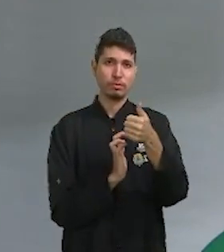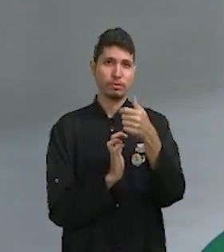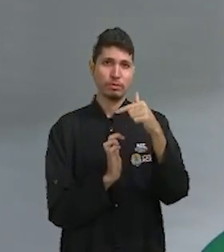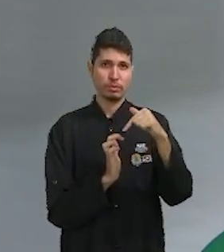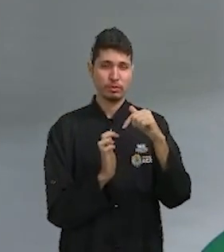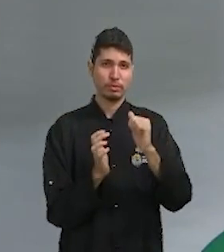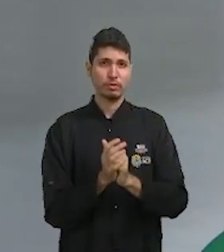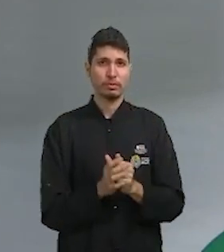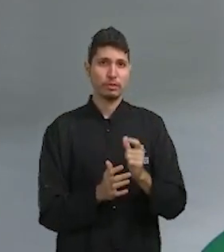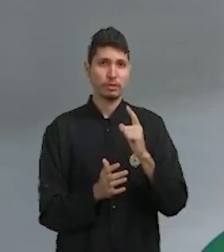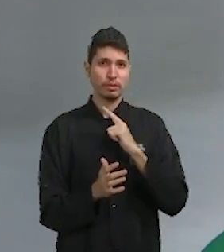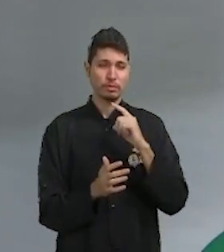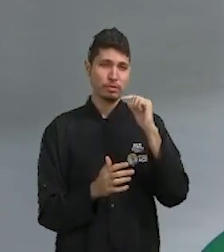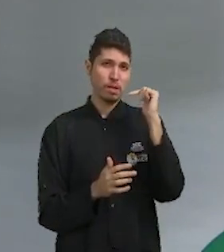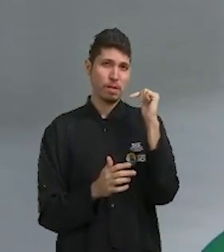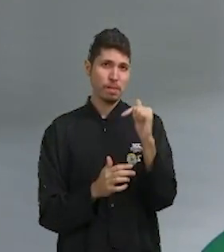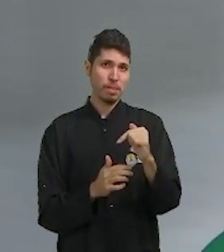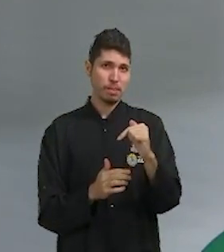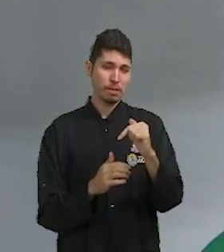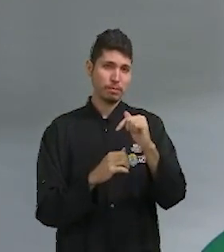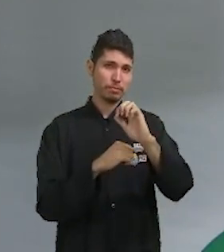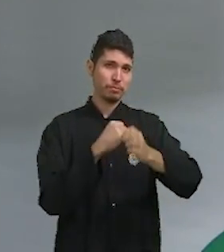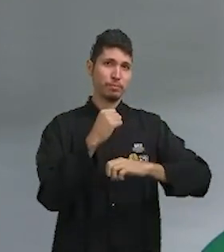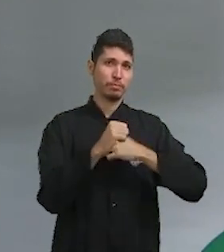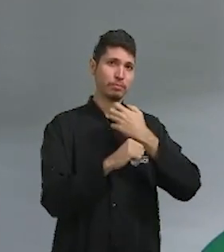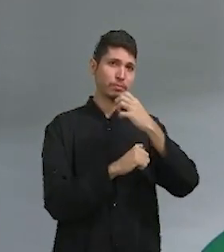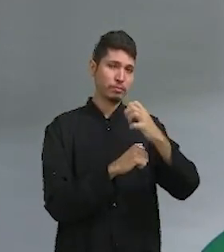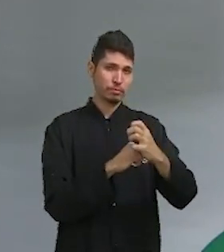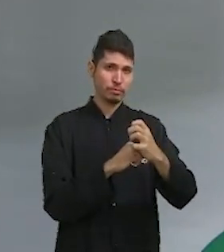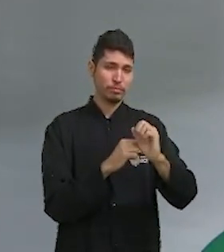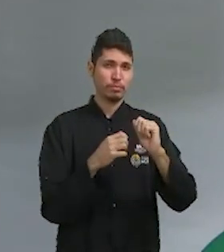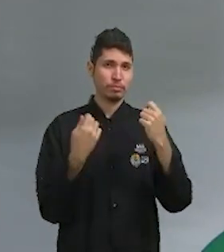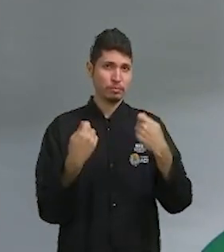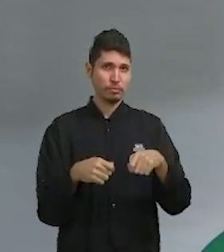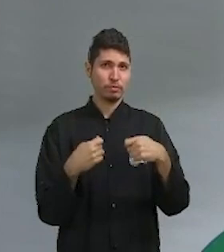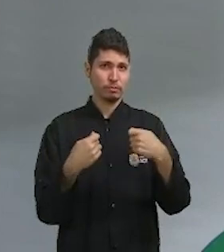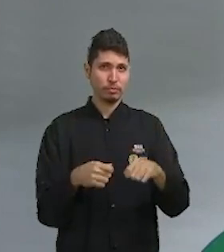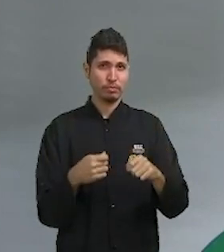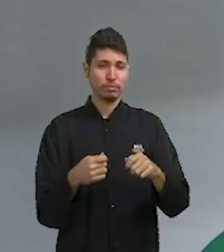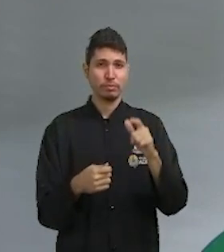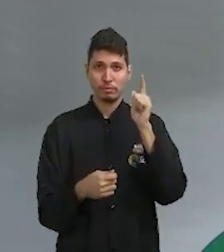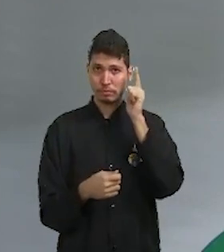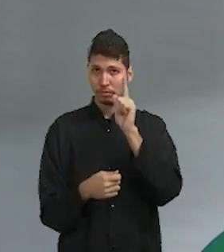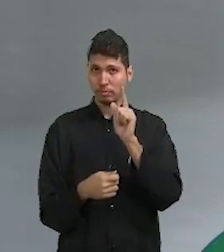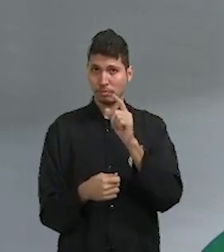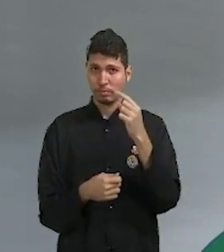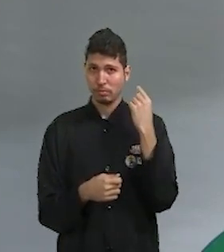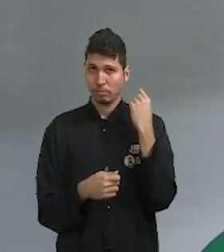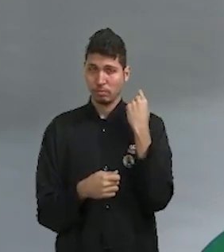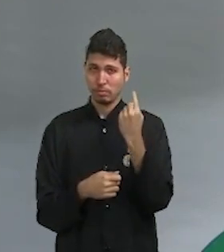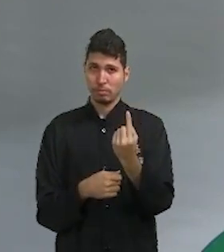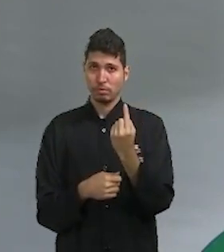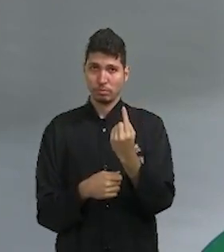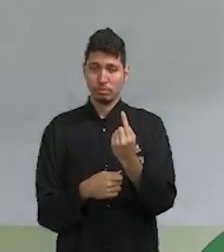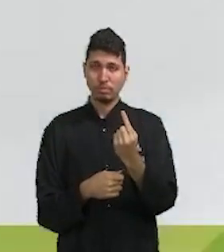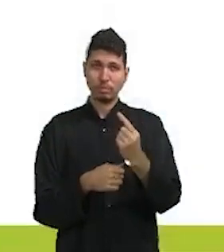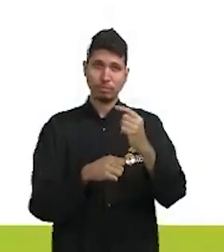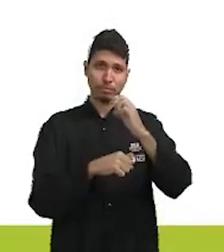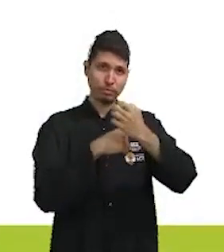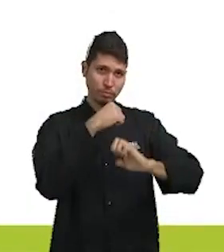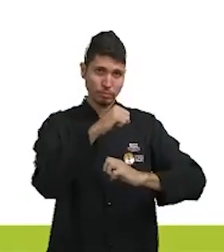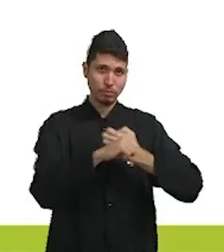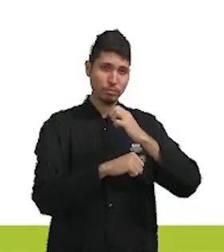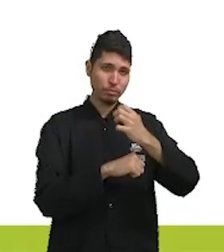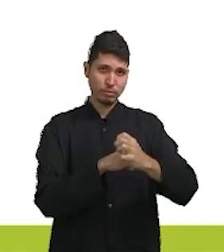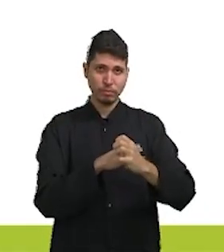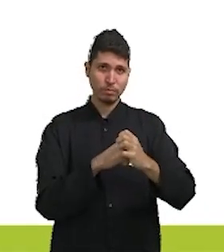possuem 7 elétrons na sua camada de valência e eles precisam receber apenas um único elétron. Então,